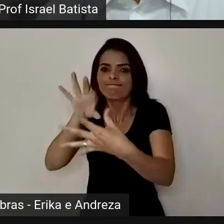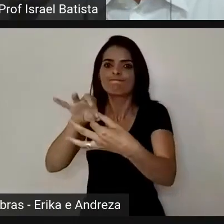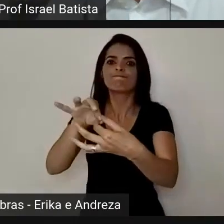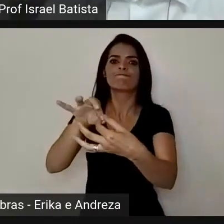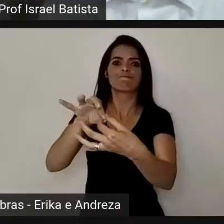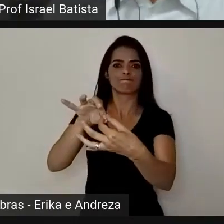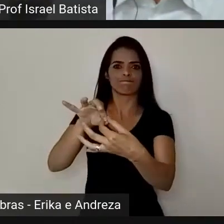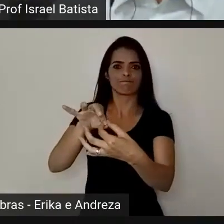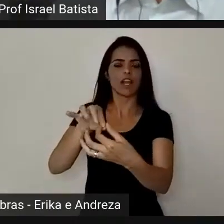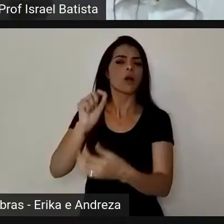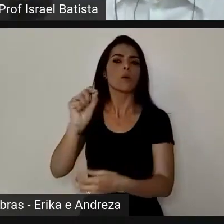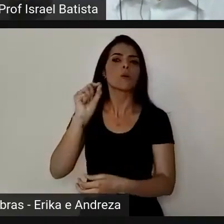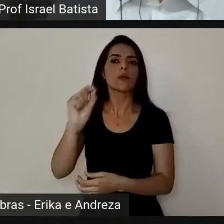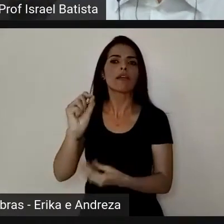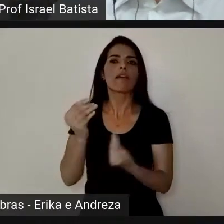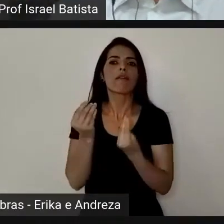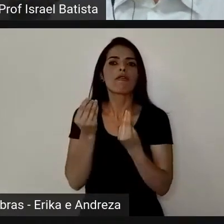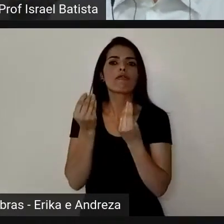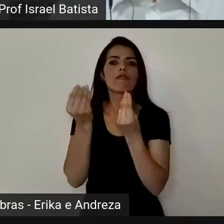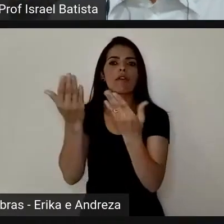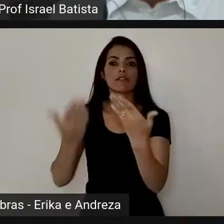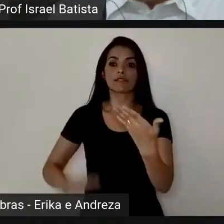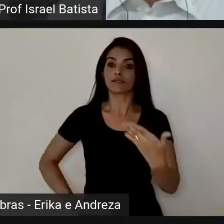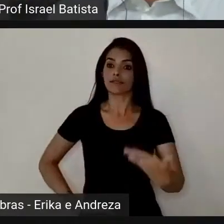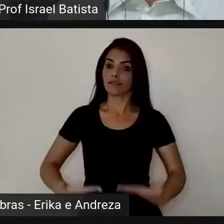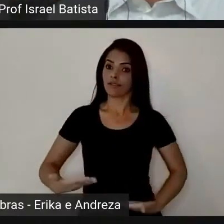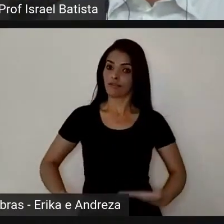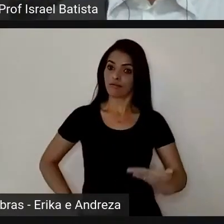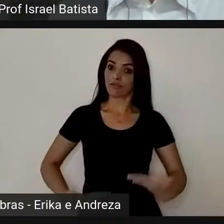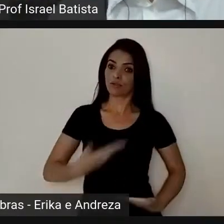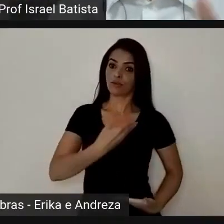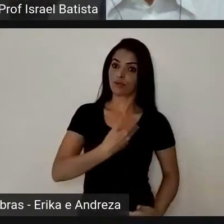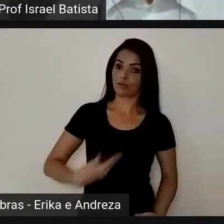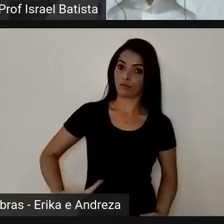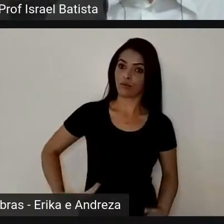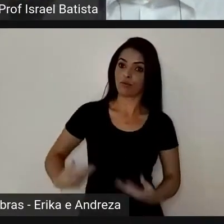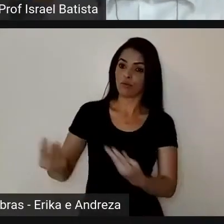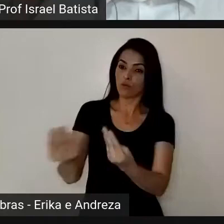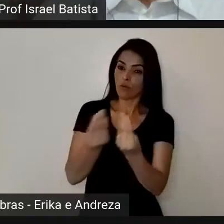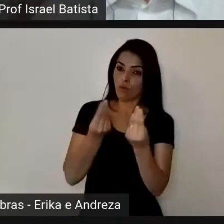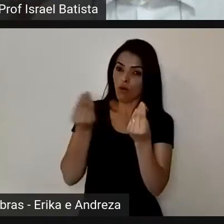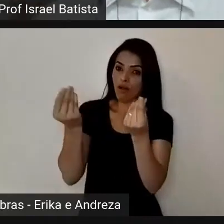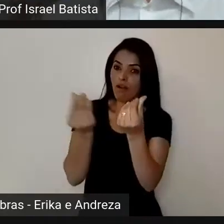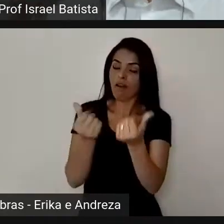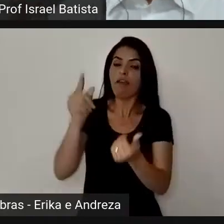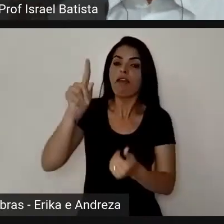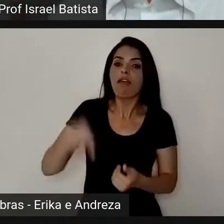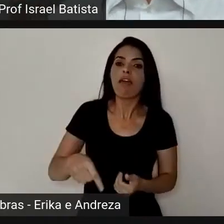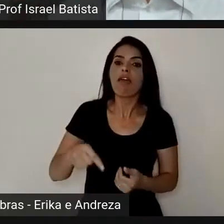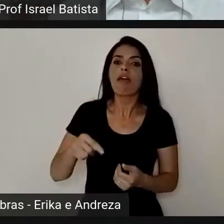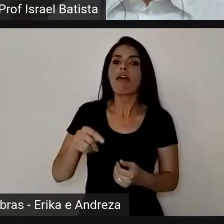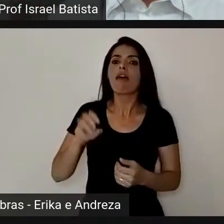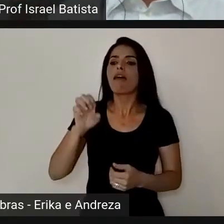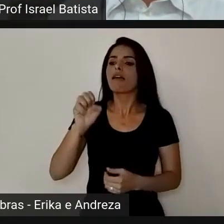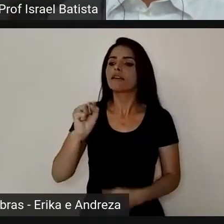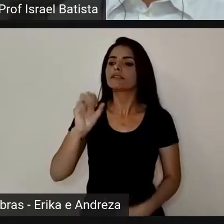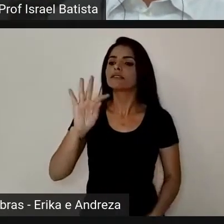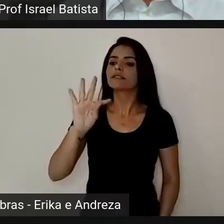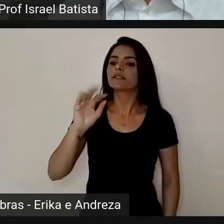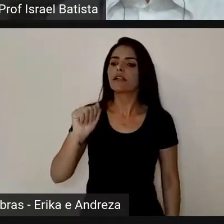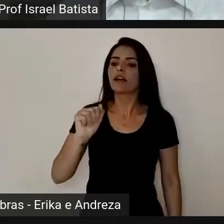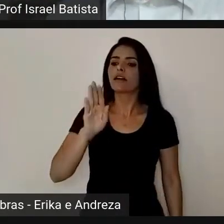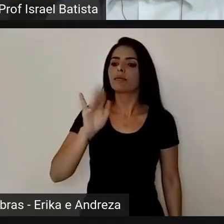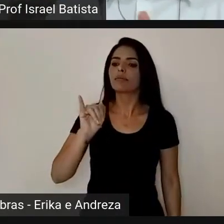associado à oferta de um serviço público de qualidade, que é o item da estabilidade do servidor